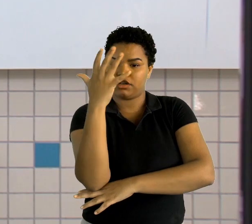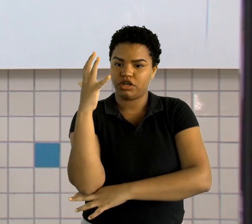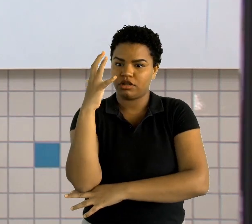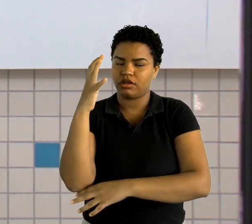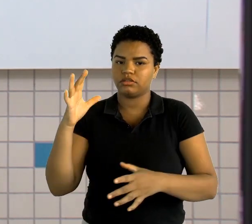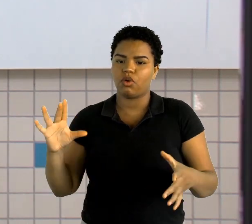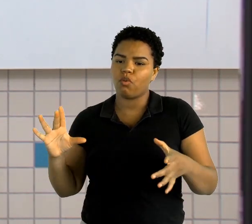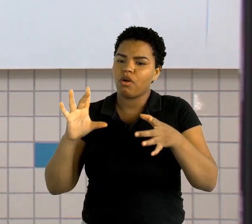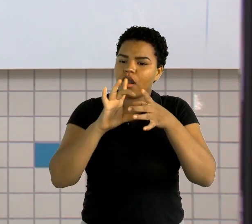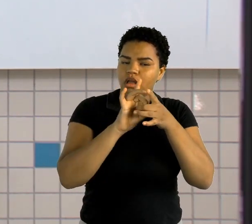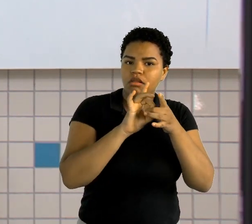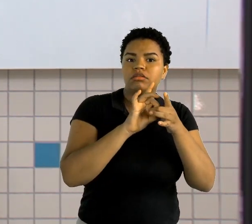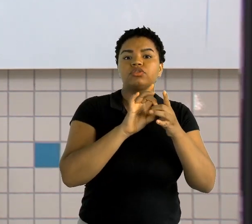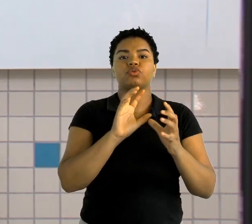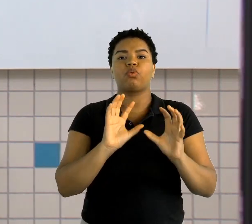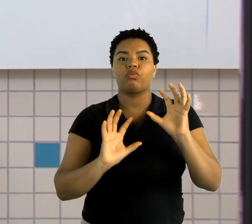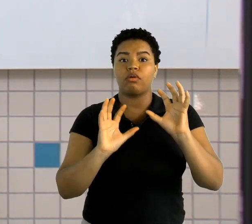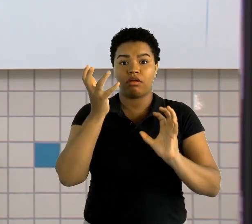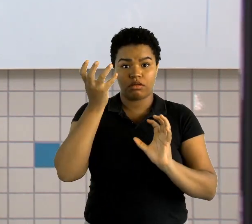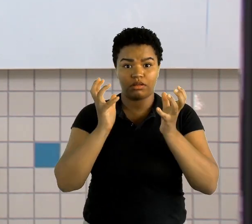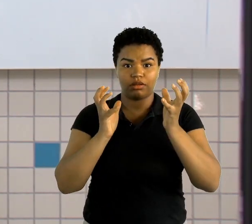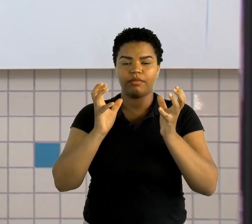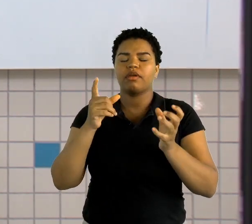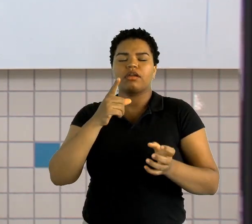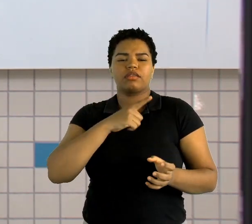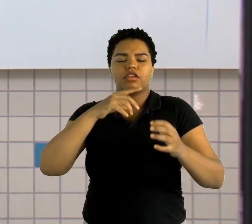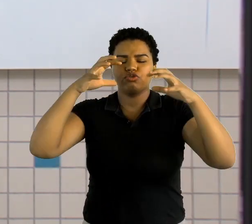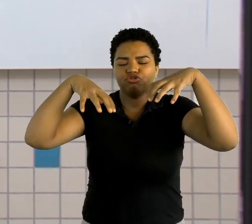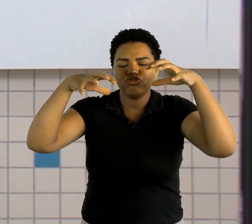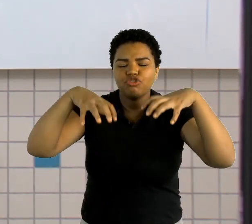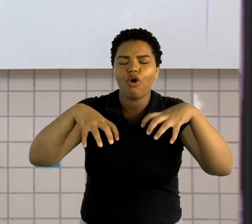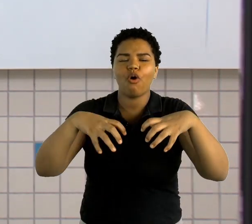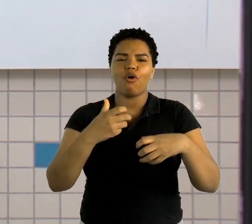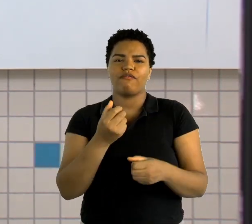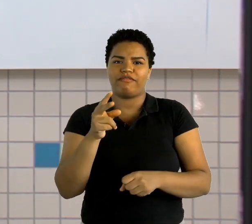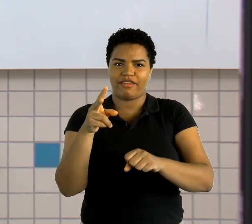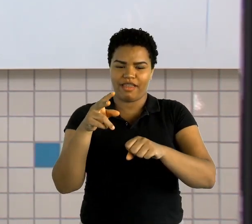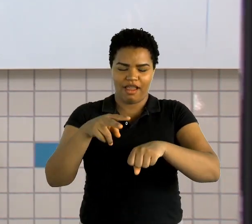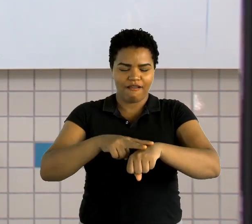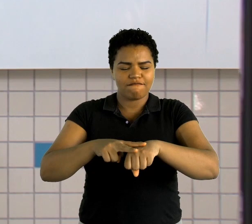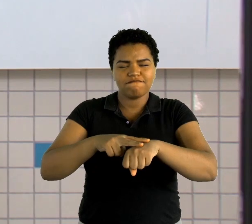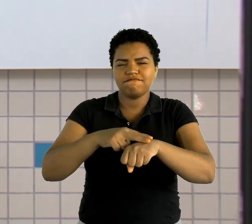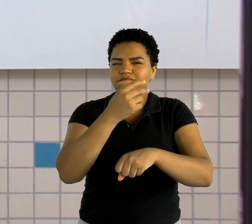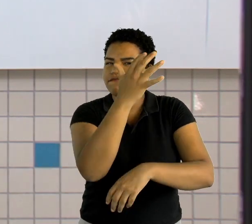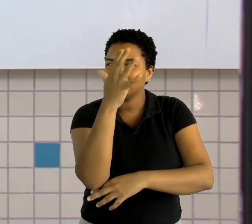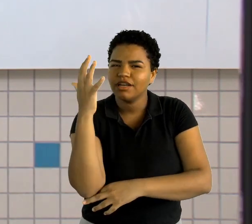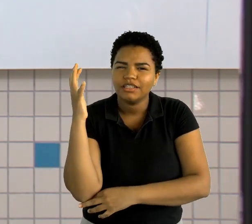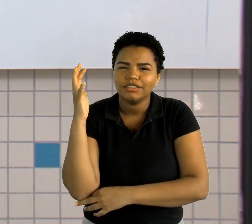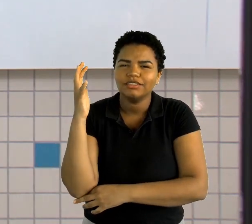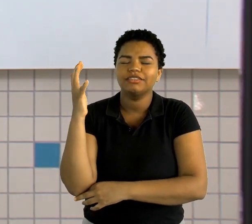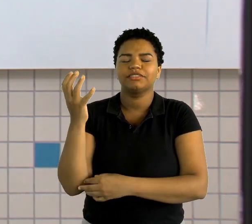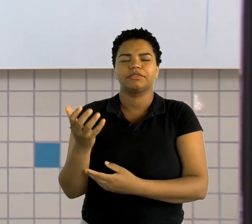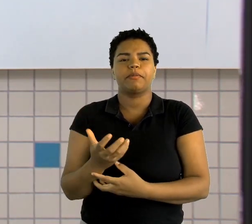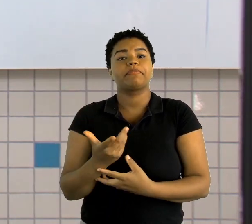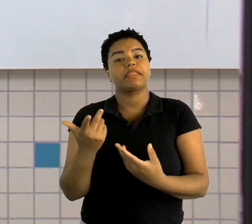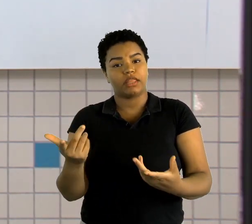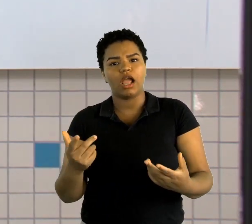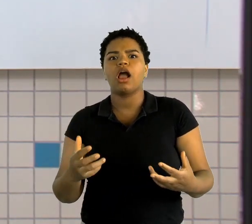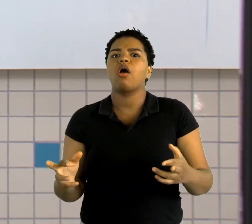na região que chove muito, tem as plantas muito verdes, então há uma relação muito grande, clima,